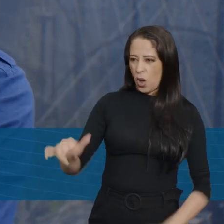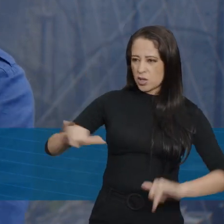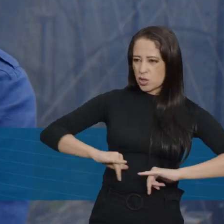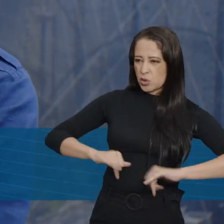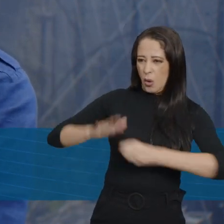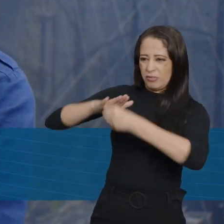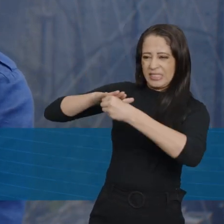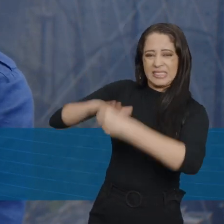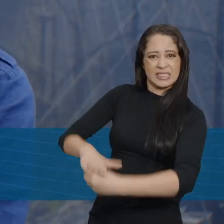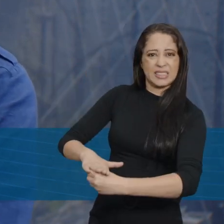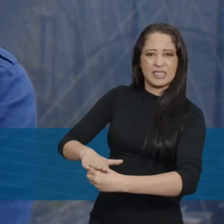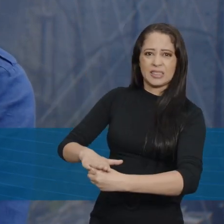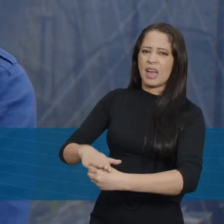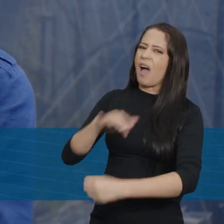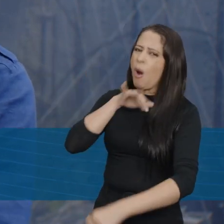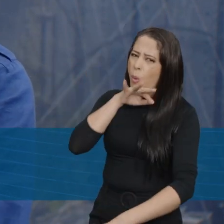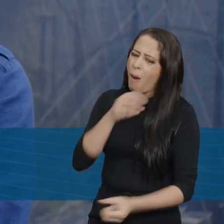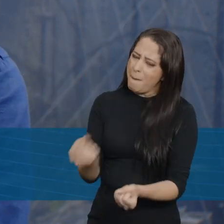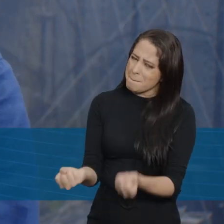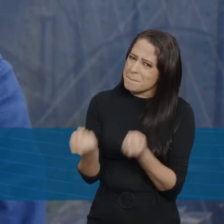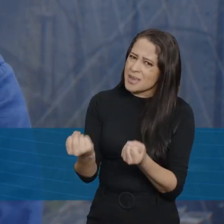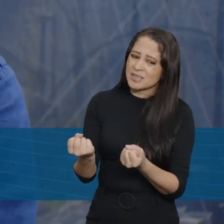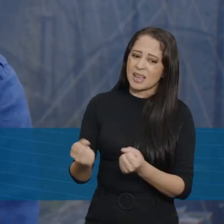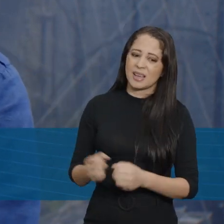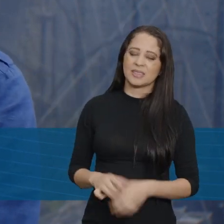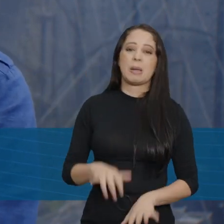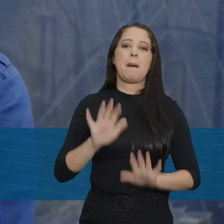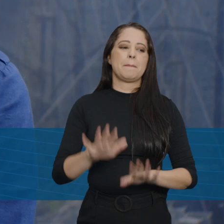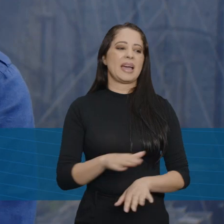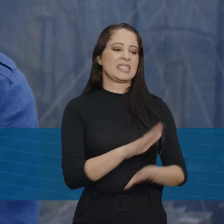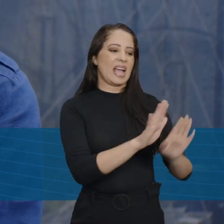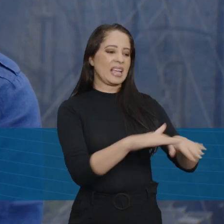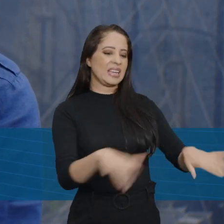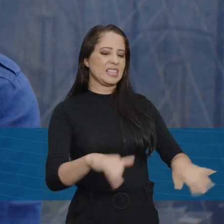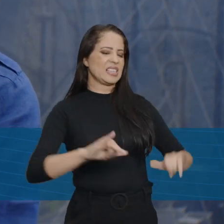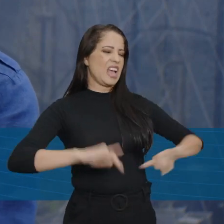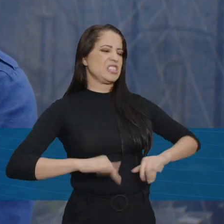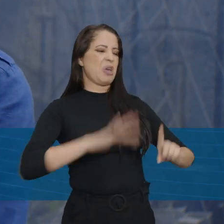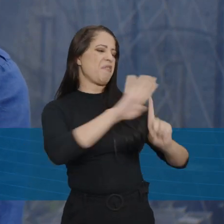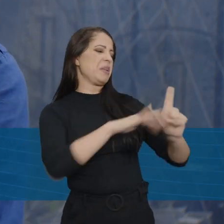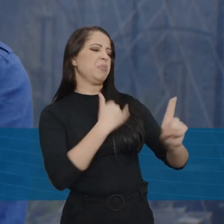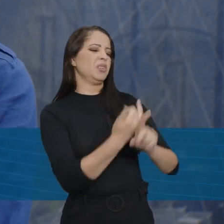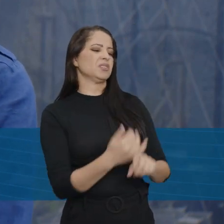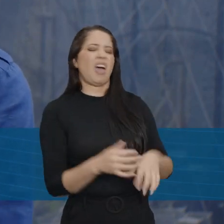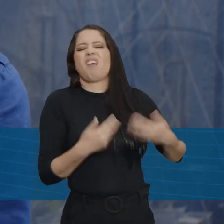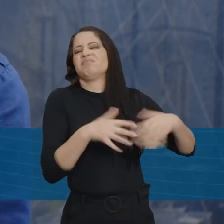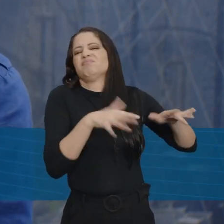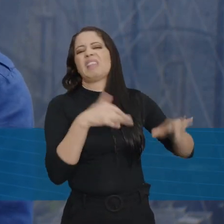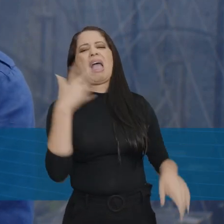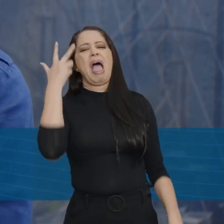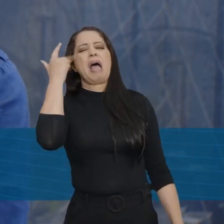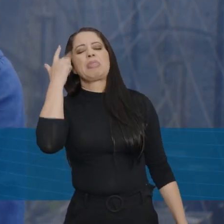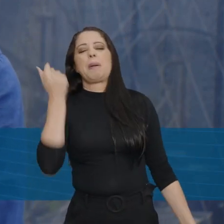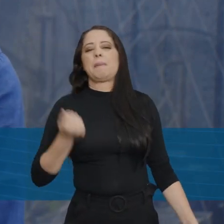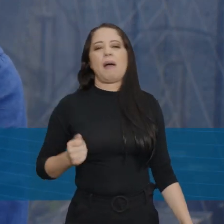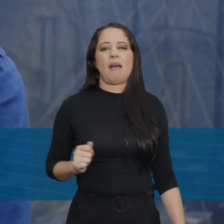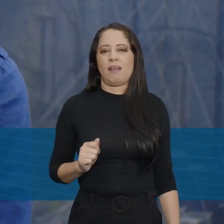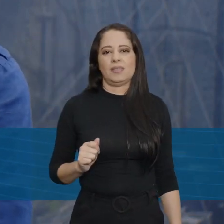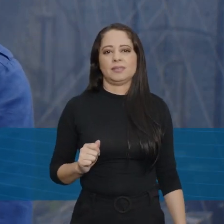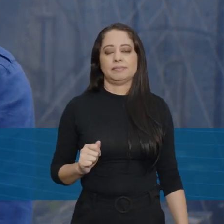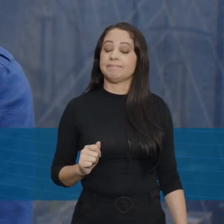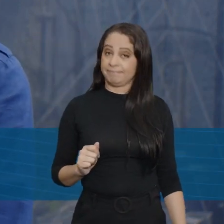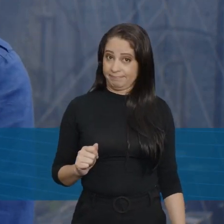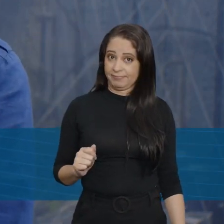que está sofrendo assédio moral, é uma coisa muito pesada. Mas quando você fala aquela criança está sofrendo bullying, tudo bem, ela tem que ficar